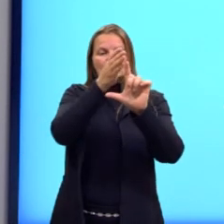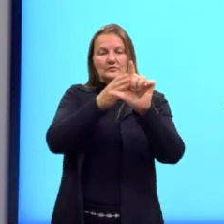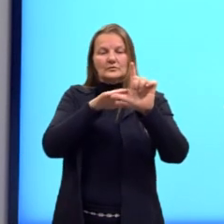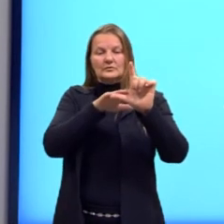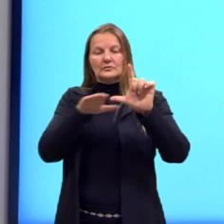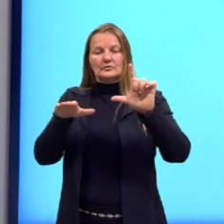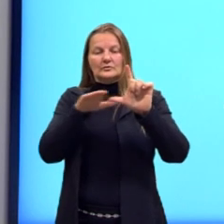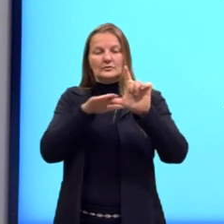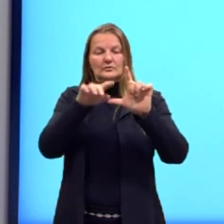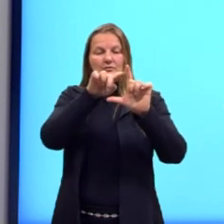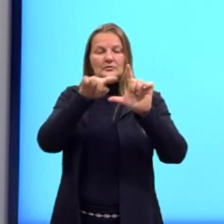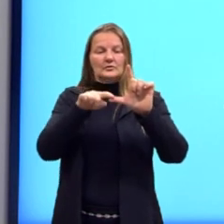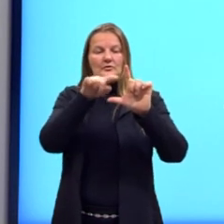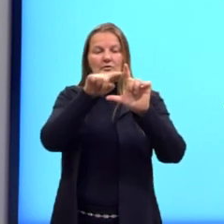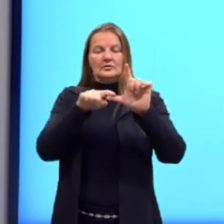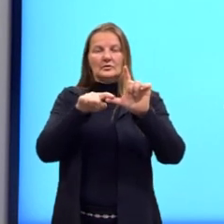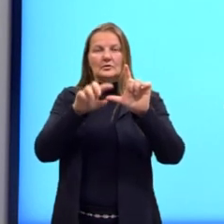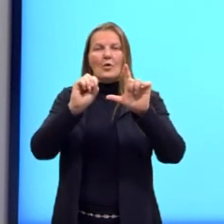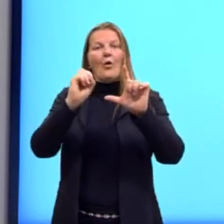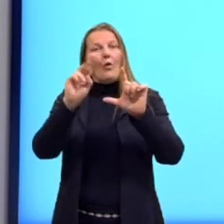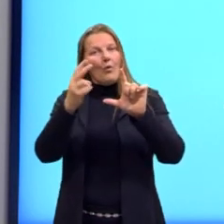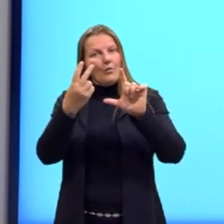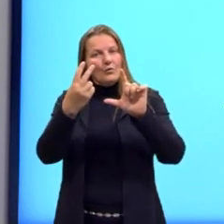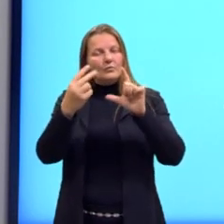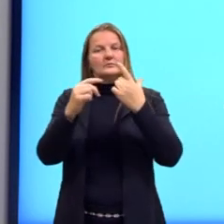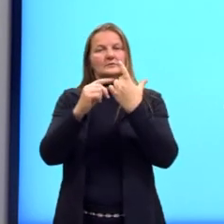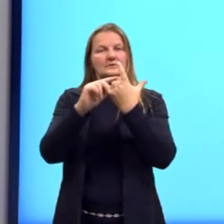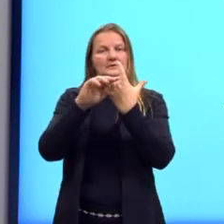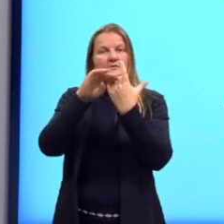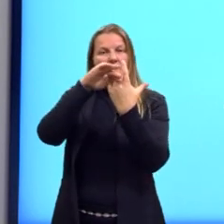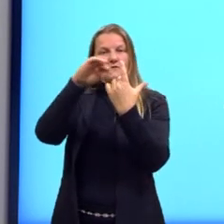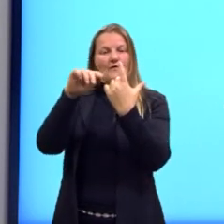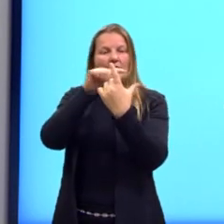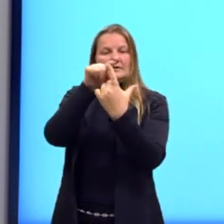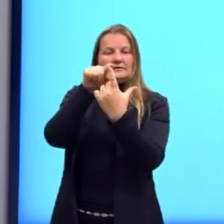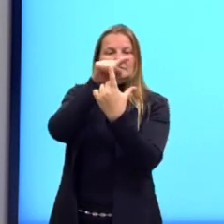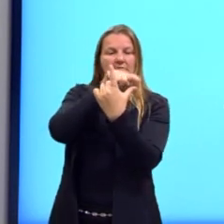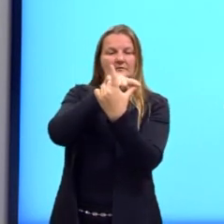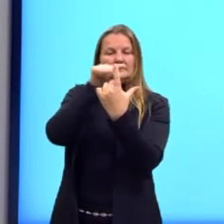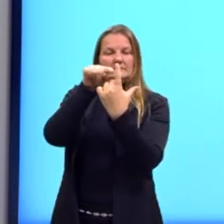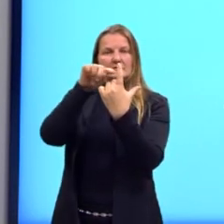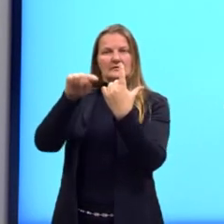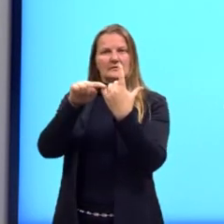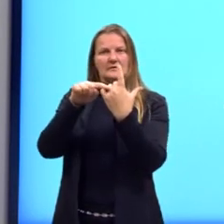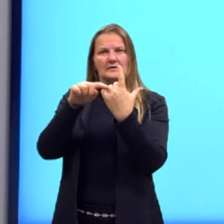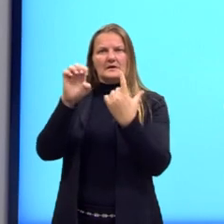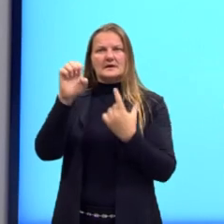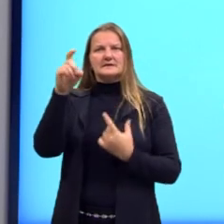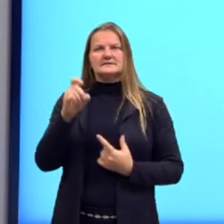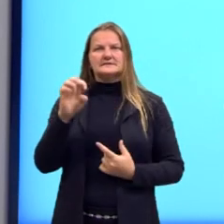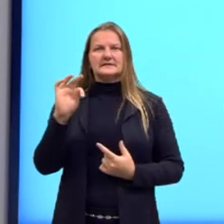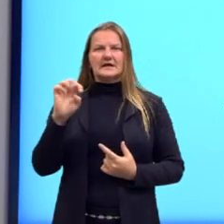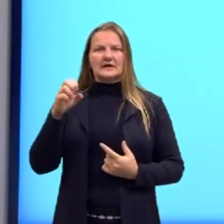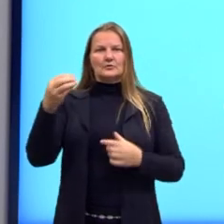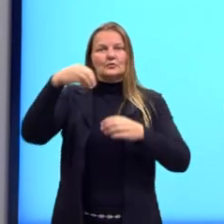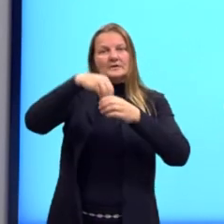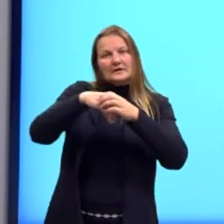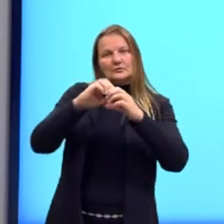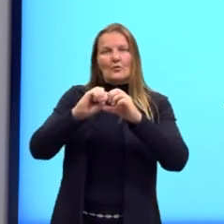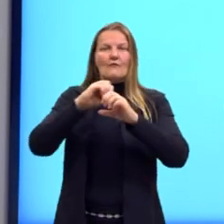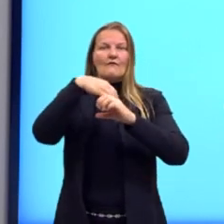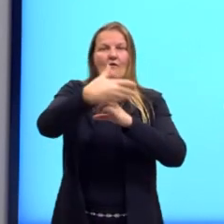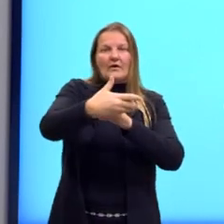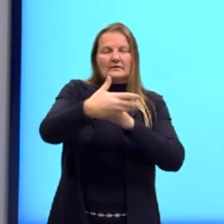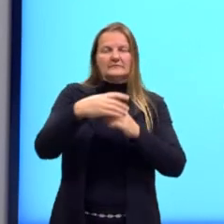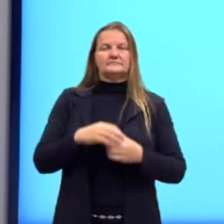podemos ter ângulos internos e externos e vou mostrar para vocês após na figura para vocês visualizarem